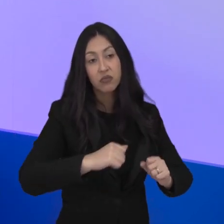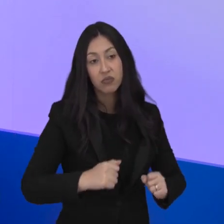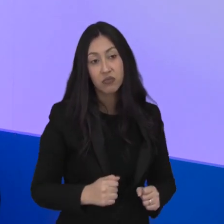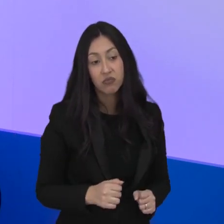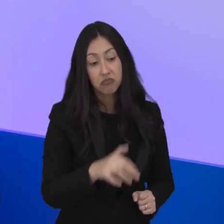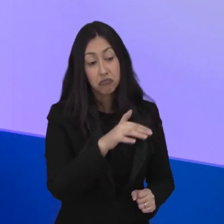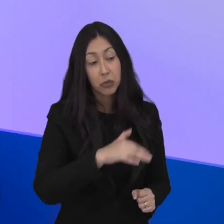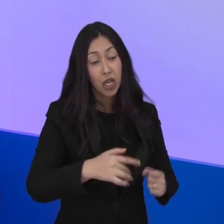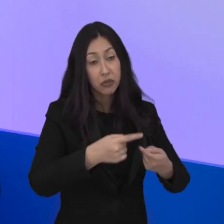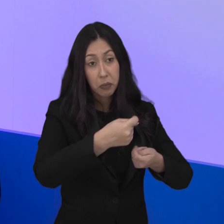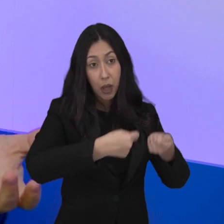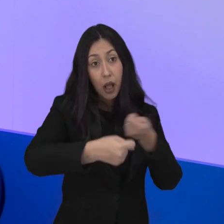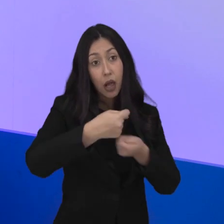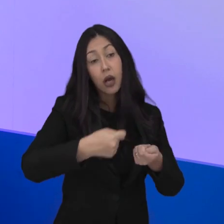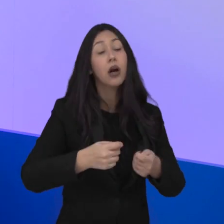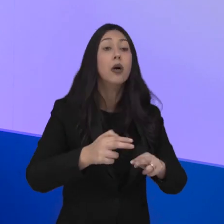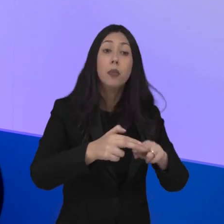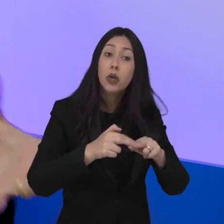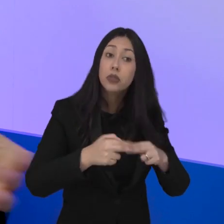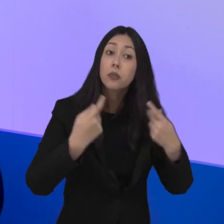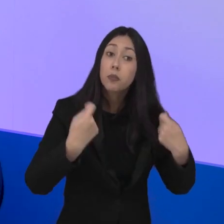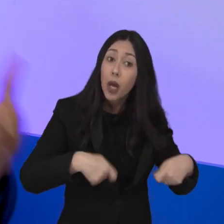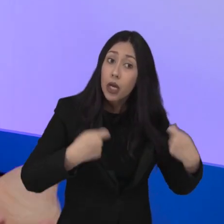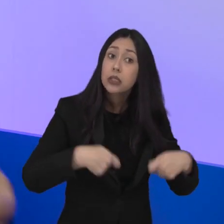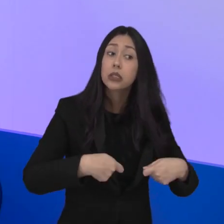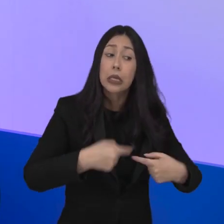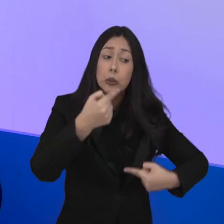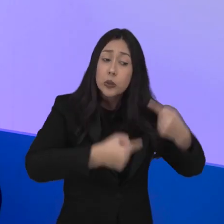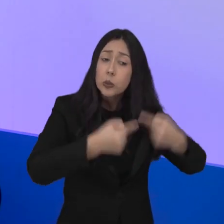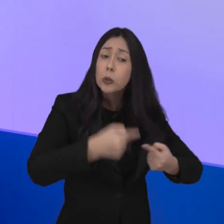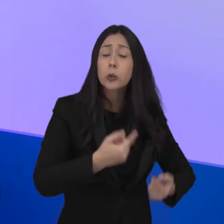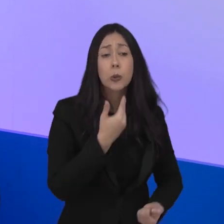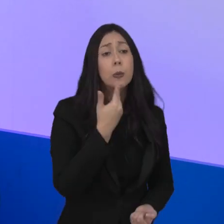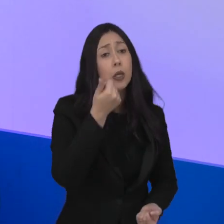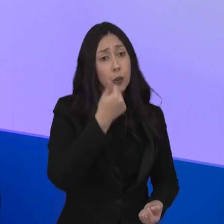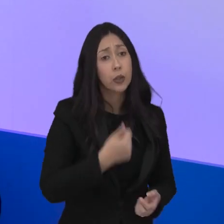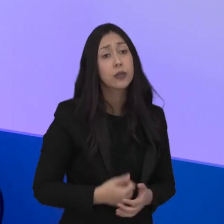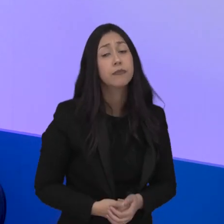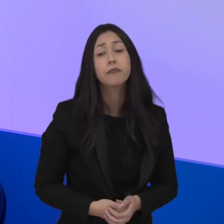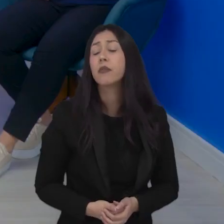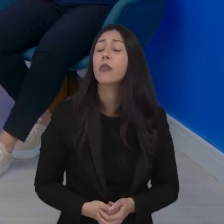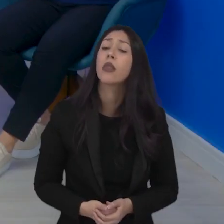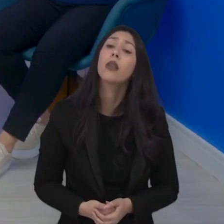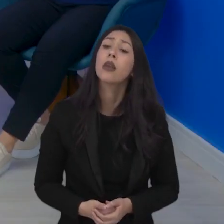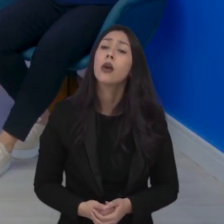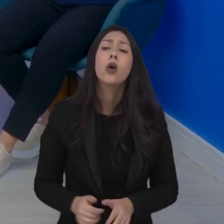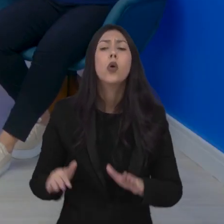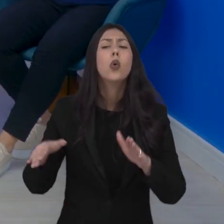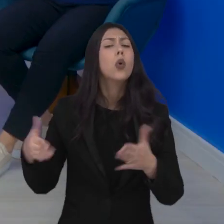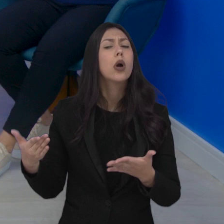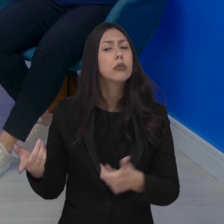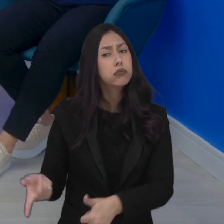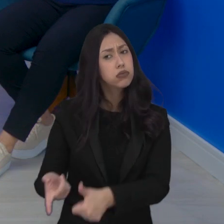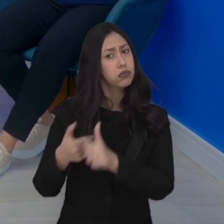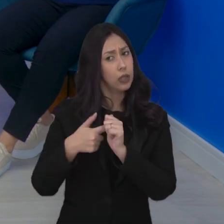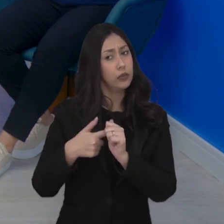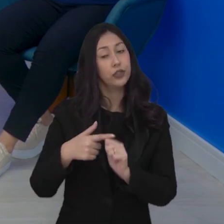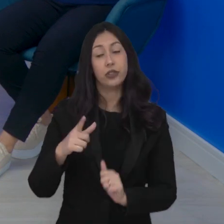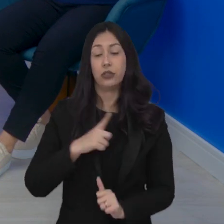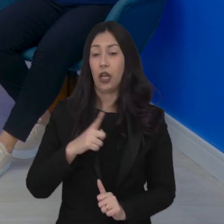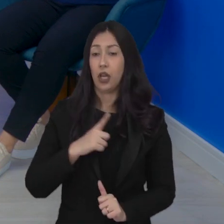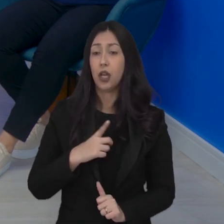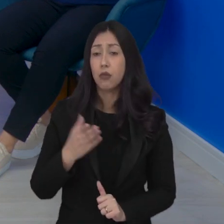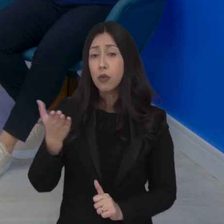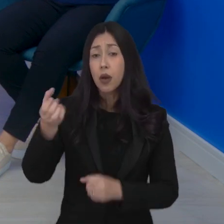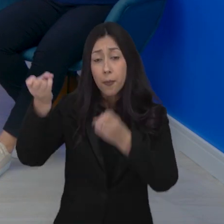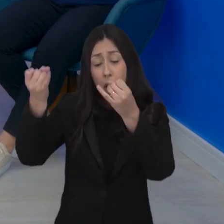do mercado financeiro. Então, esse é um debate que talvez precise se aprofundar no Brasil também. E quando a gente tem esse déficit, né,